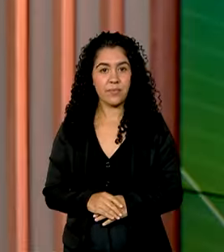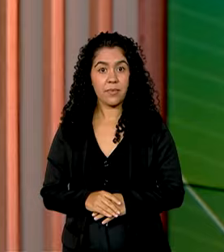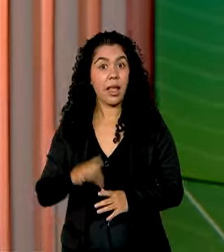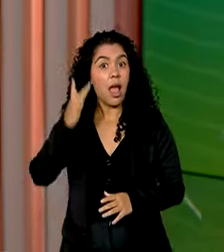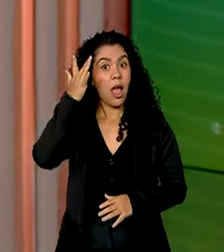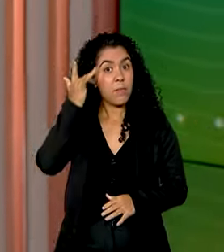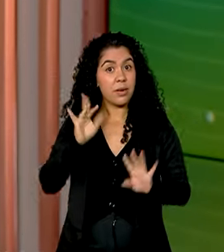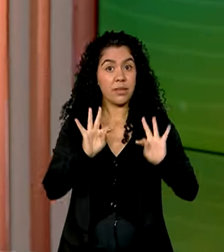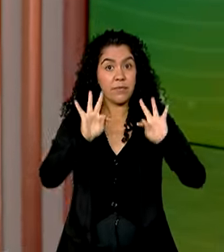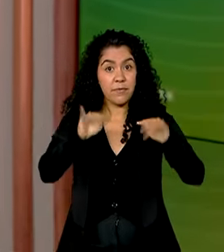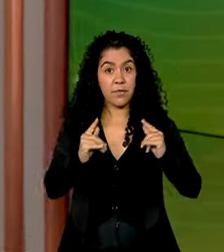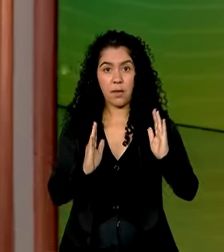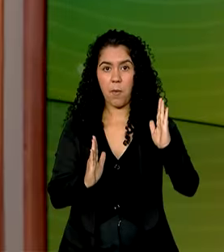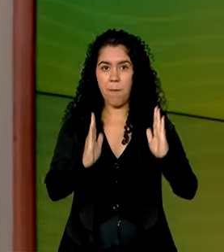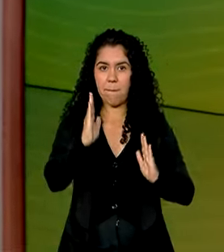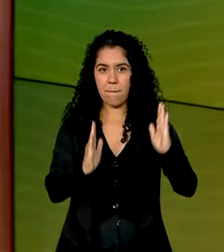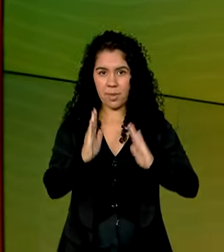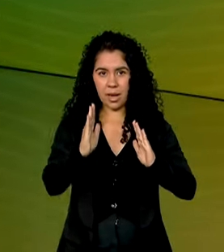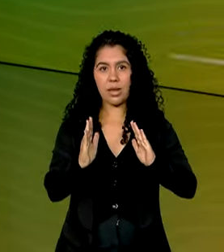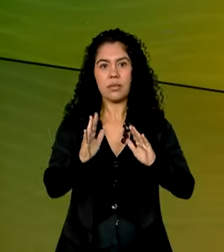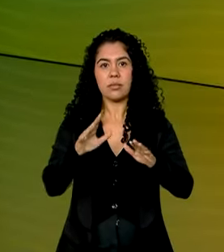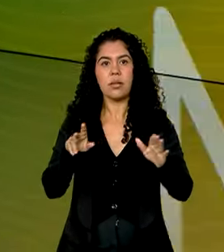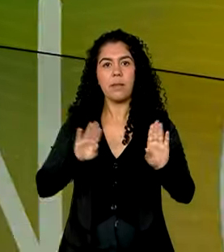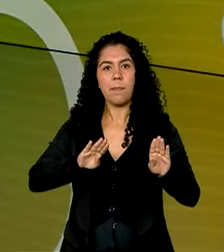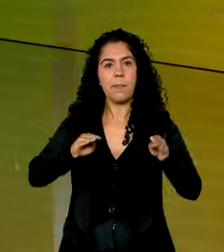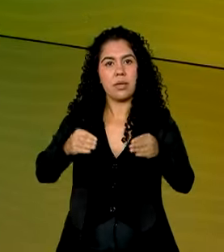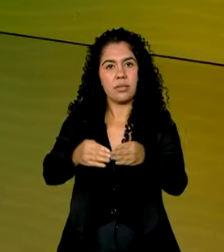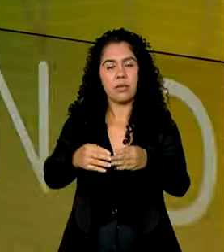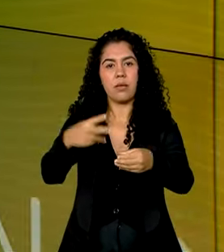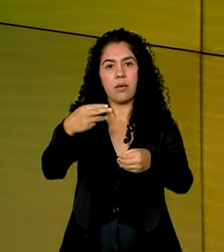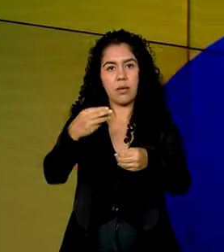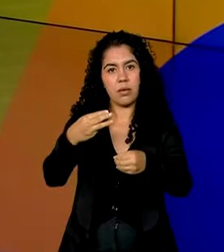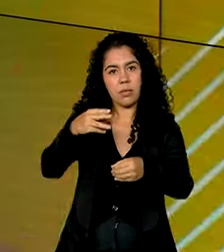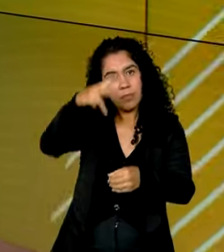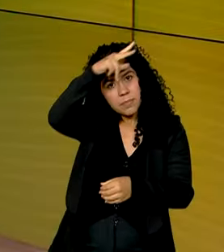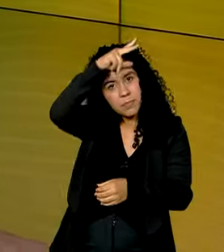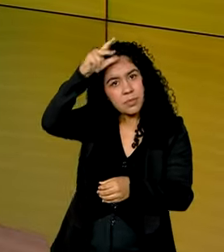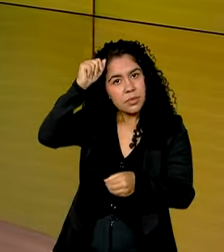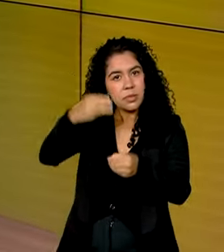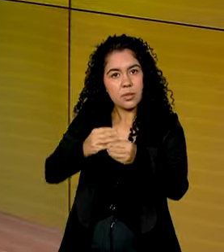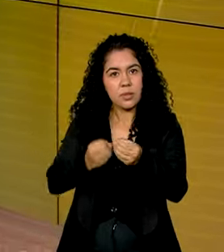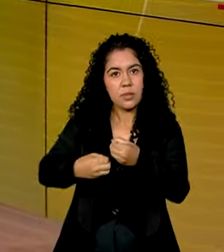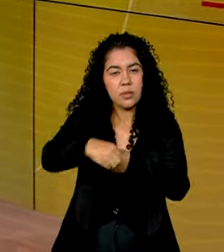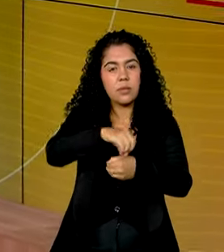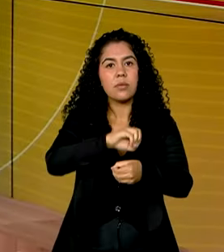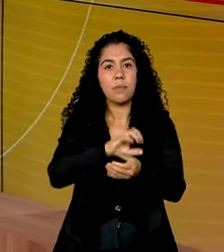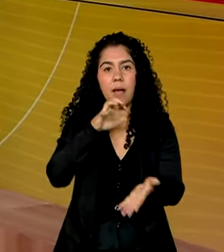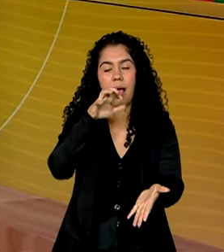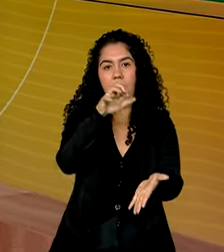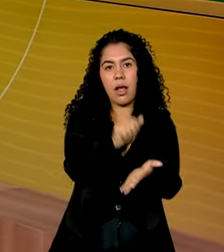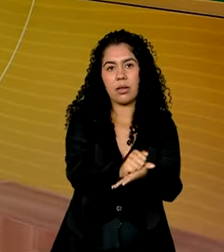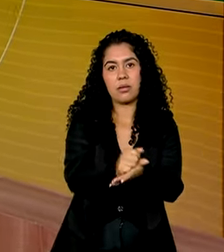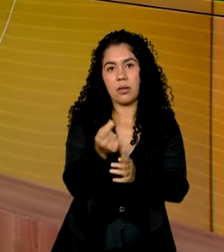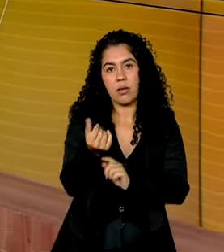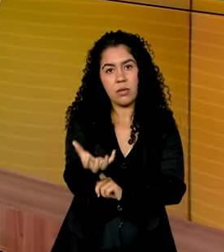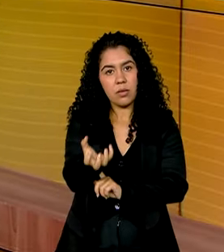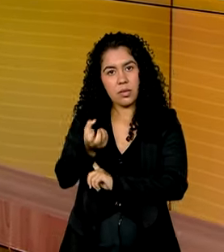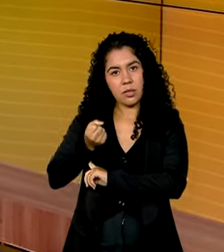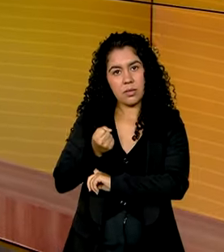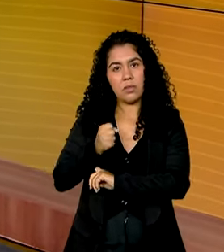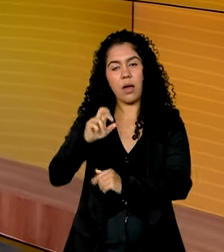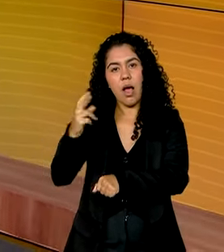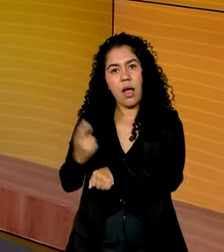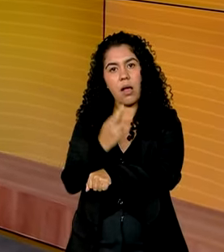Termina amanhã o prazo para as prefeituras cadastrarem as famílias gaúchas que vão receber o auxílio reconstrução no valor de